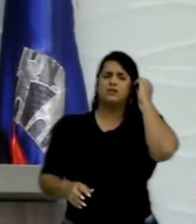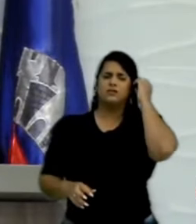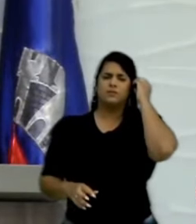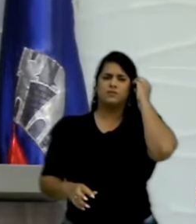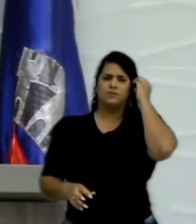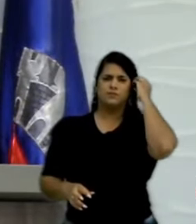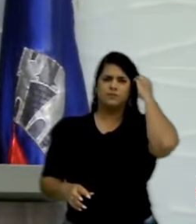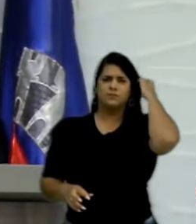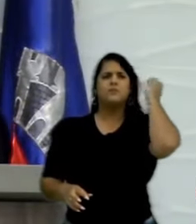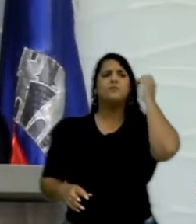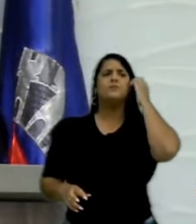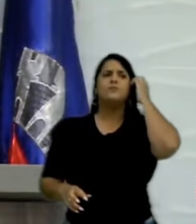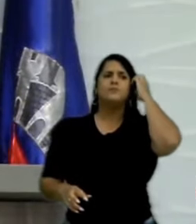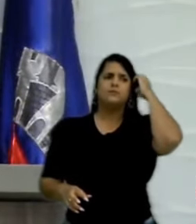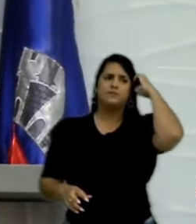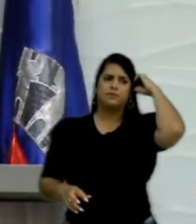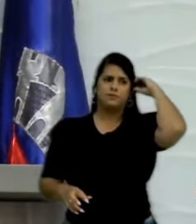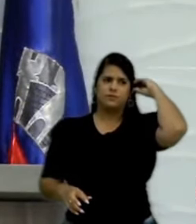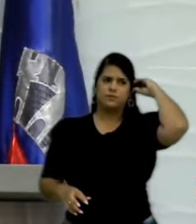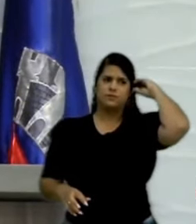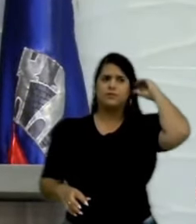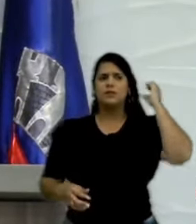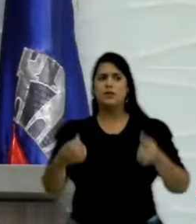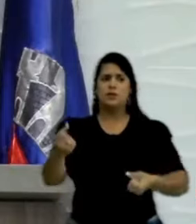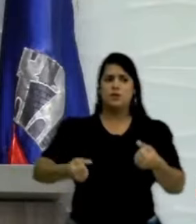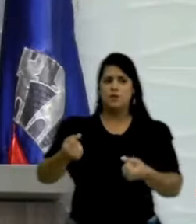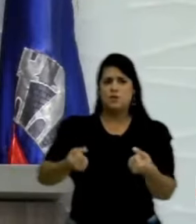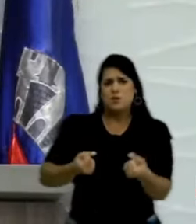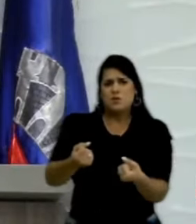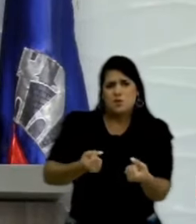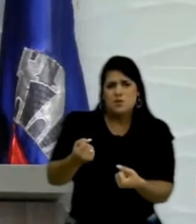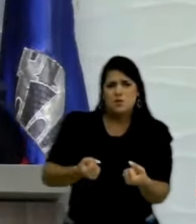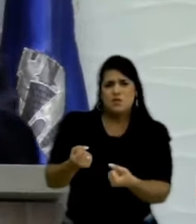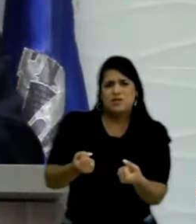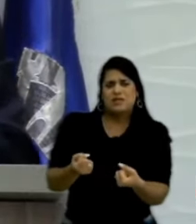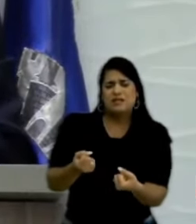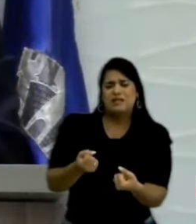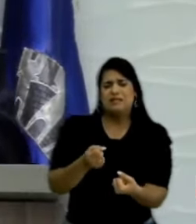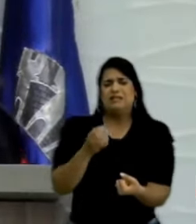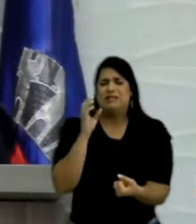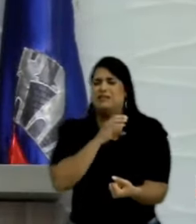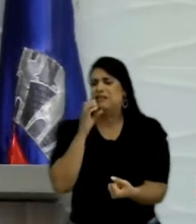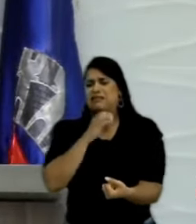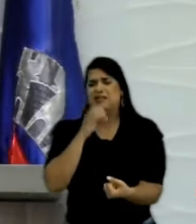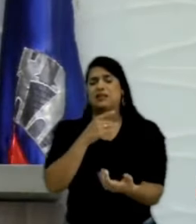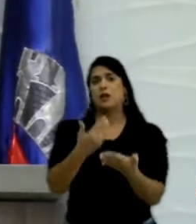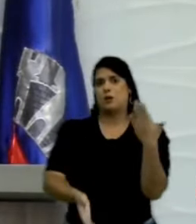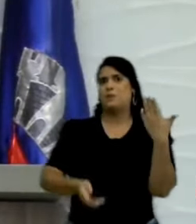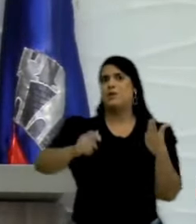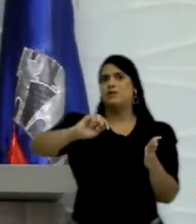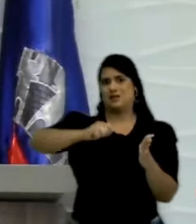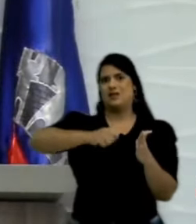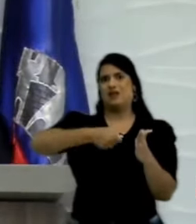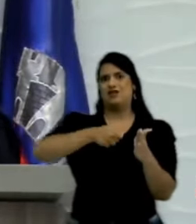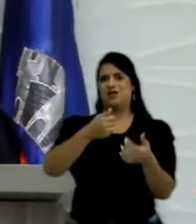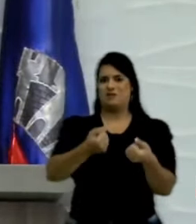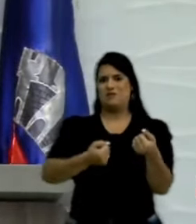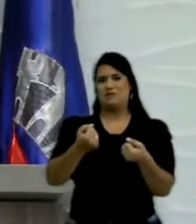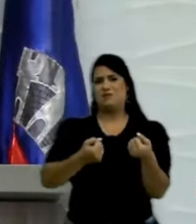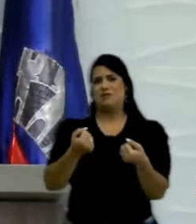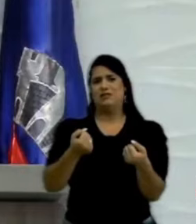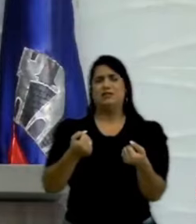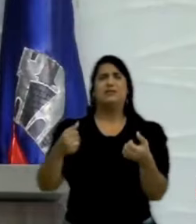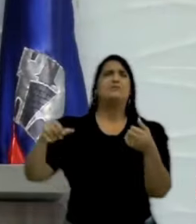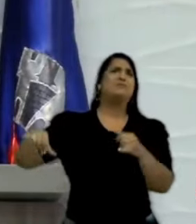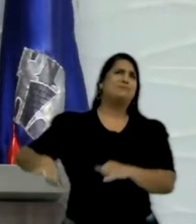quente, colega, o presidente aqui, eu vou lhe contar uma engraçada. Teve um dia, presidente, que eu perdi a chave da Kombi. Ô